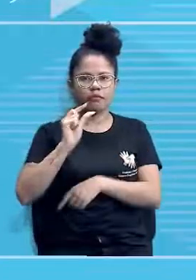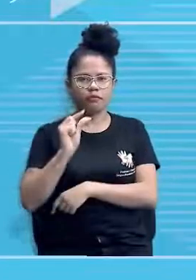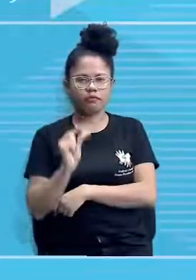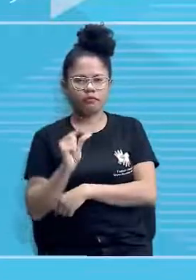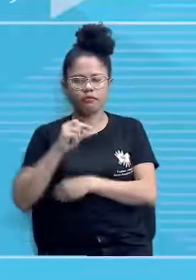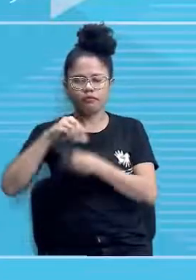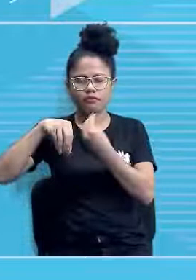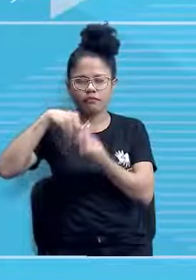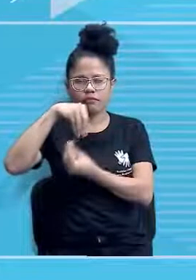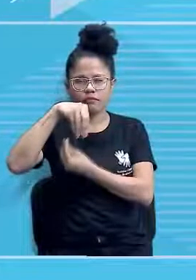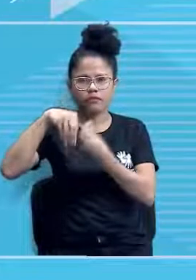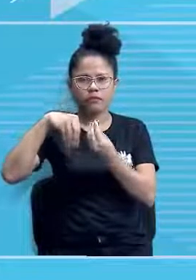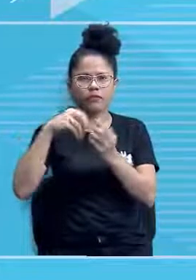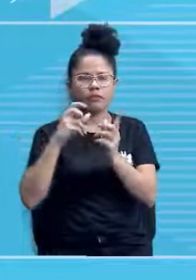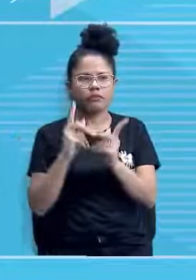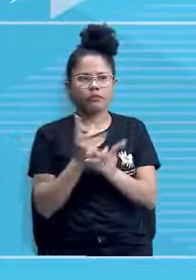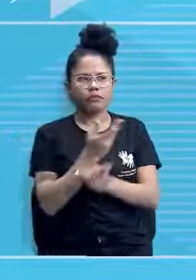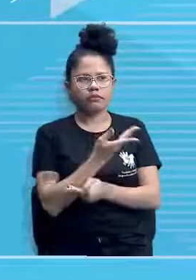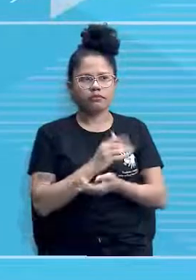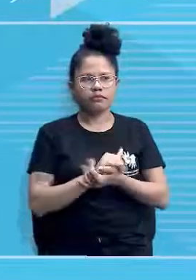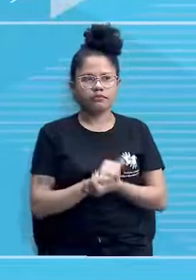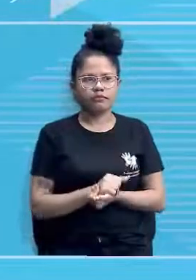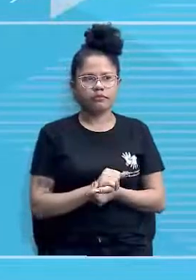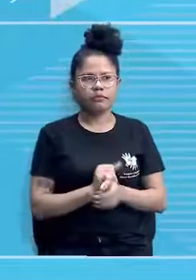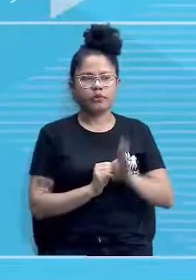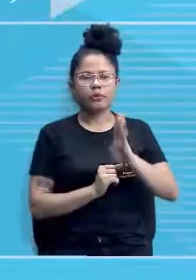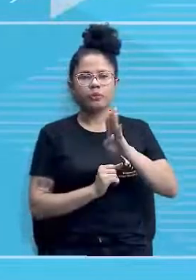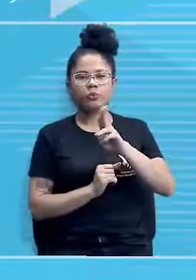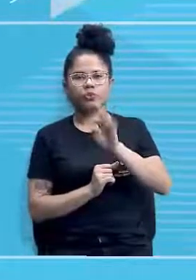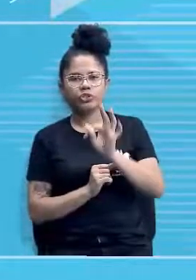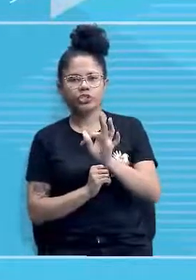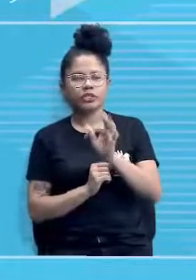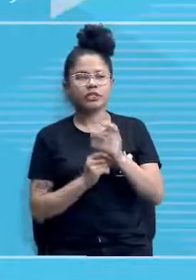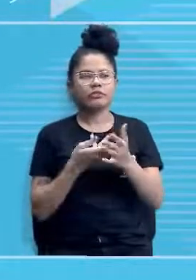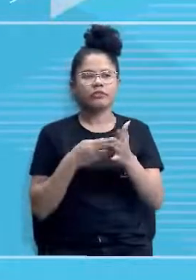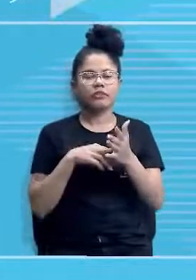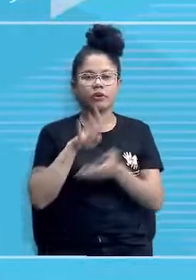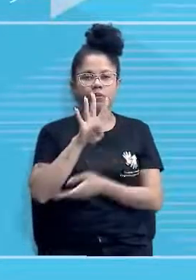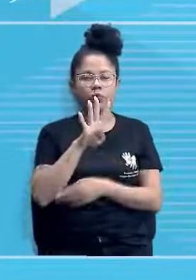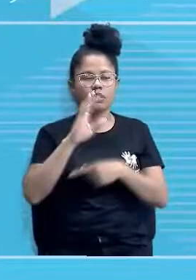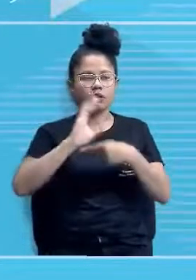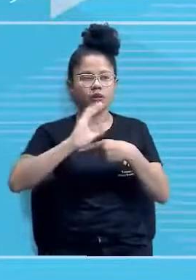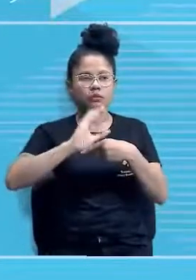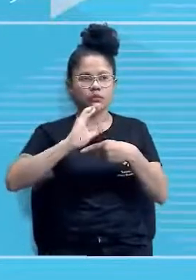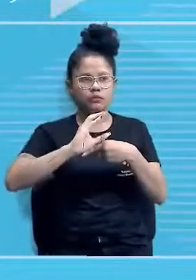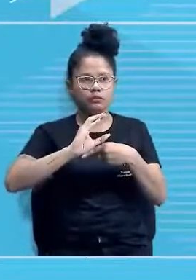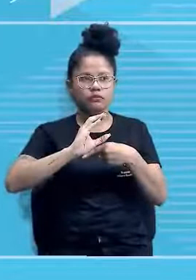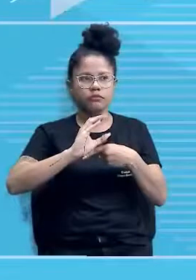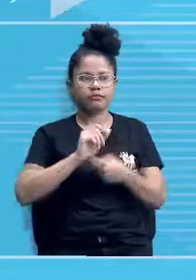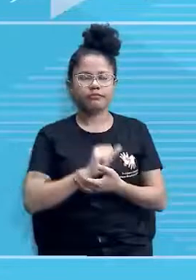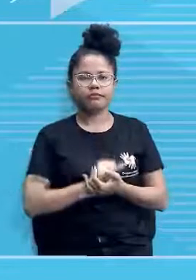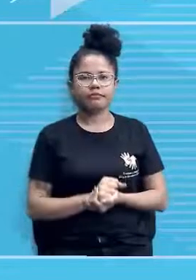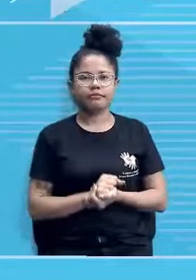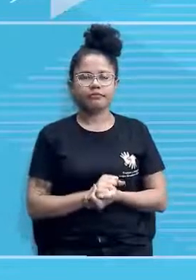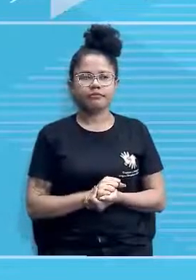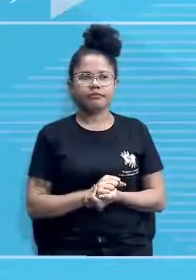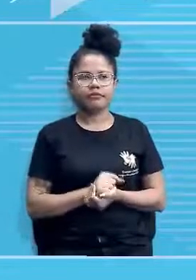ser a solubilidade então o composto um boot boot são quatro carbonos tá aqui ó quatro carbonos